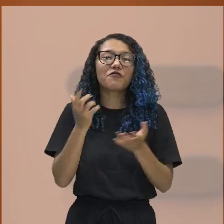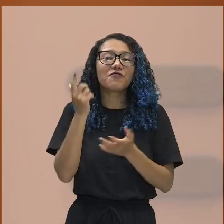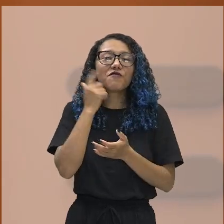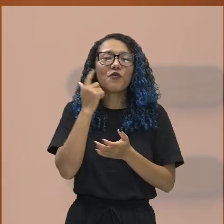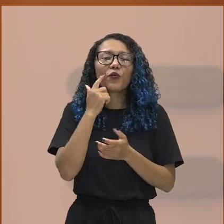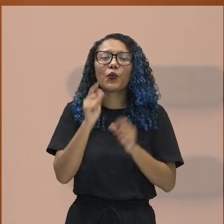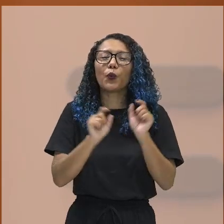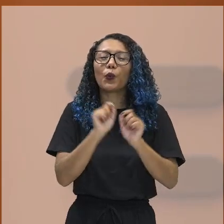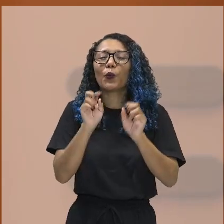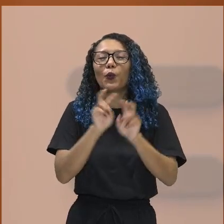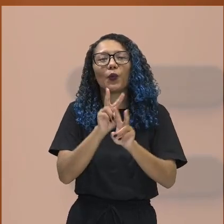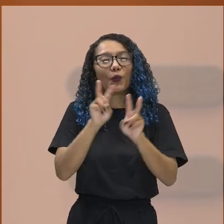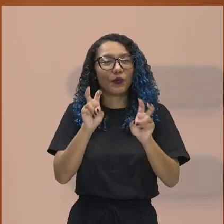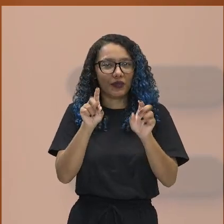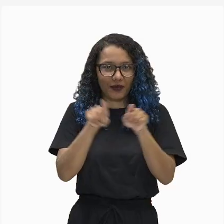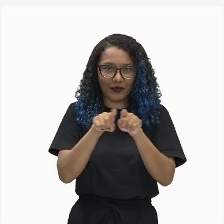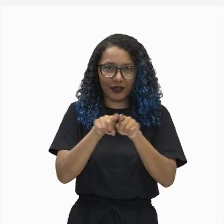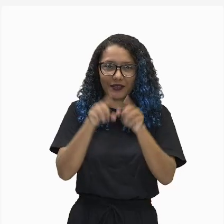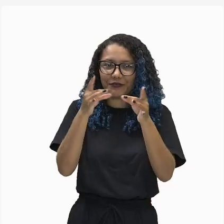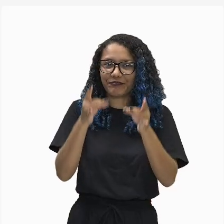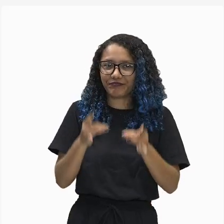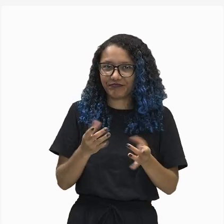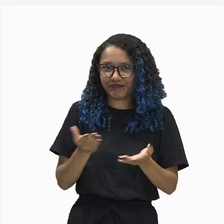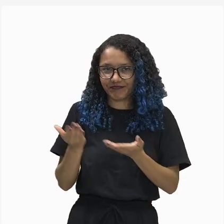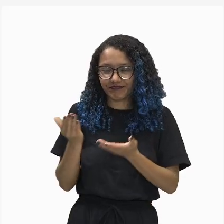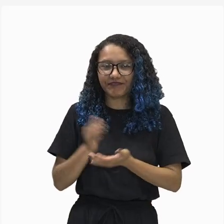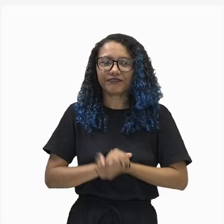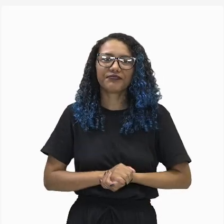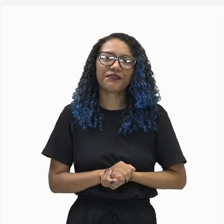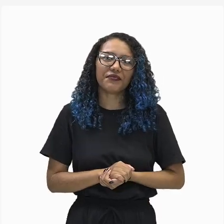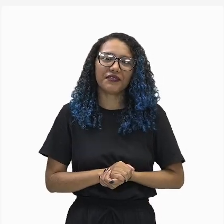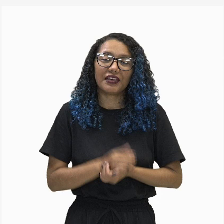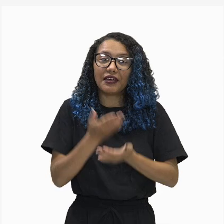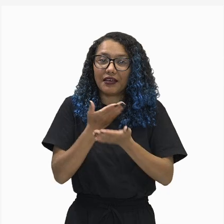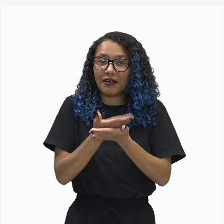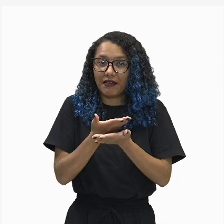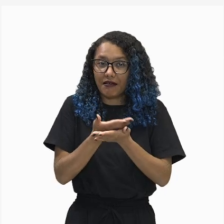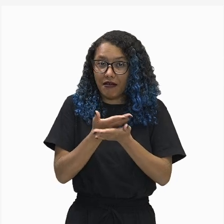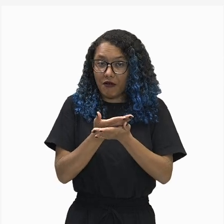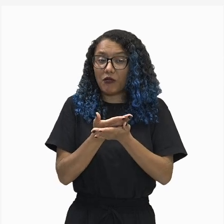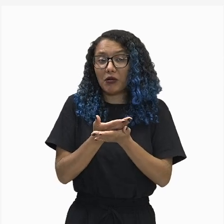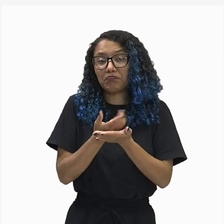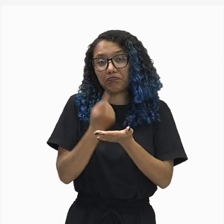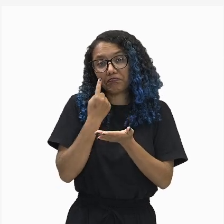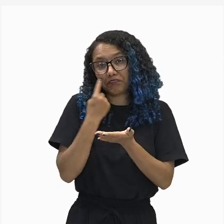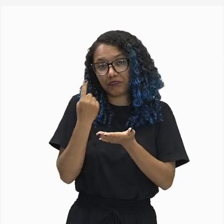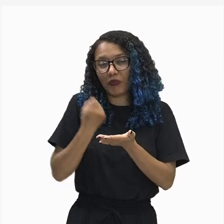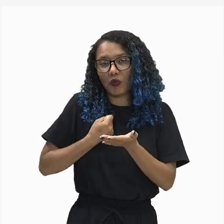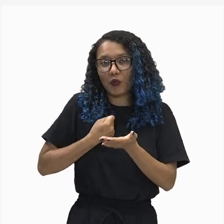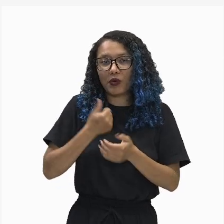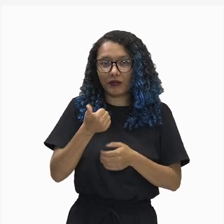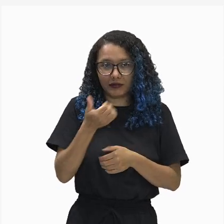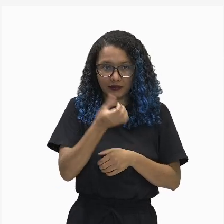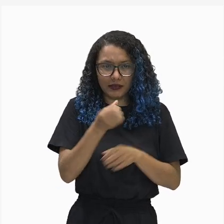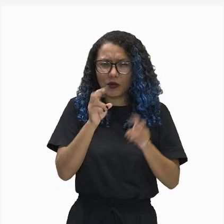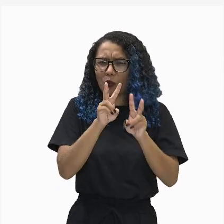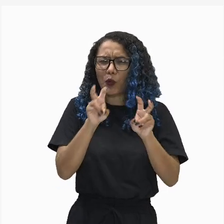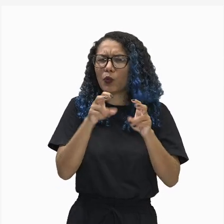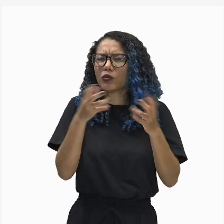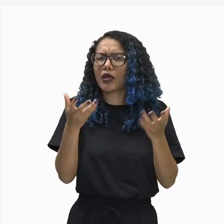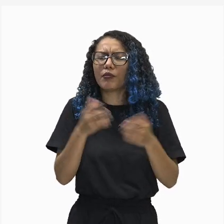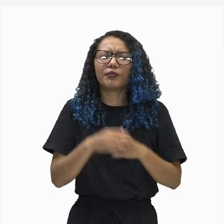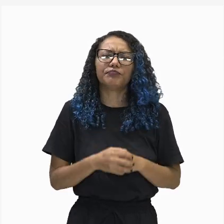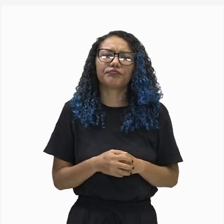então, a olharem comigo o objeto e o detalhamento da nossa aula. Olha só, temos aí a aula 16, objeto